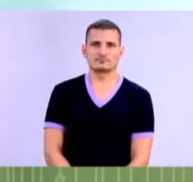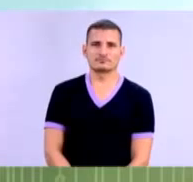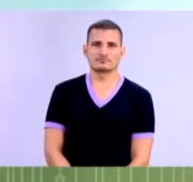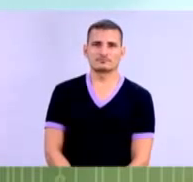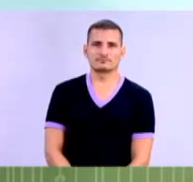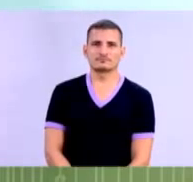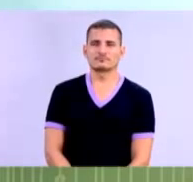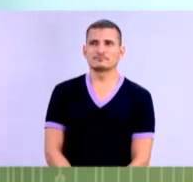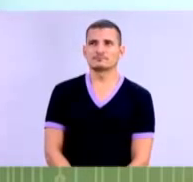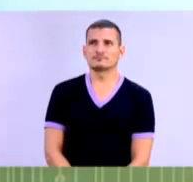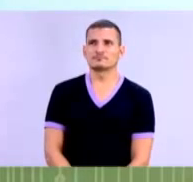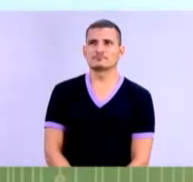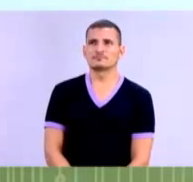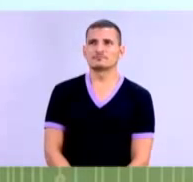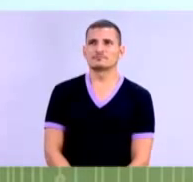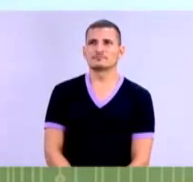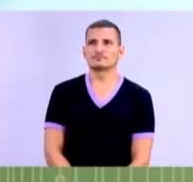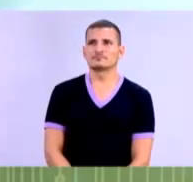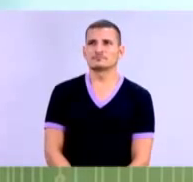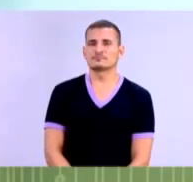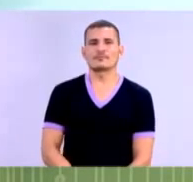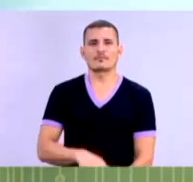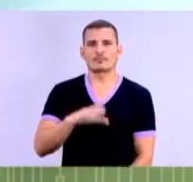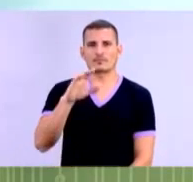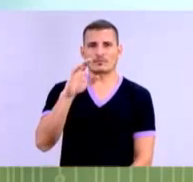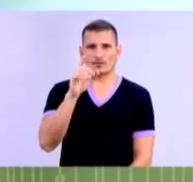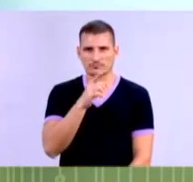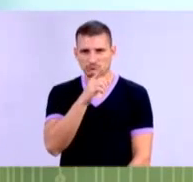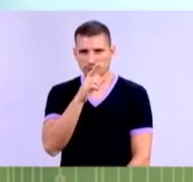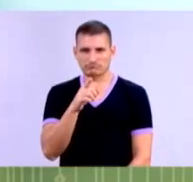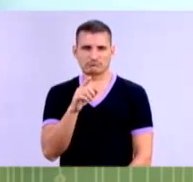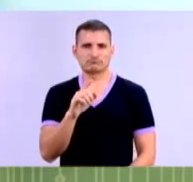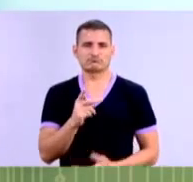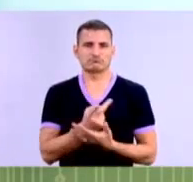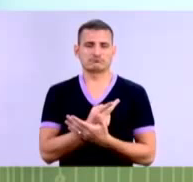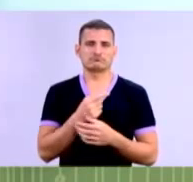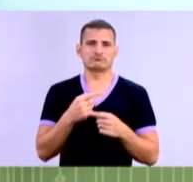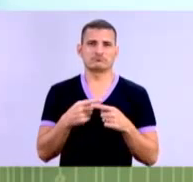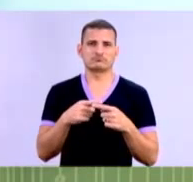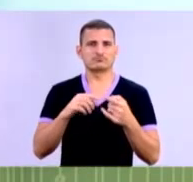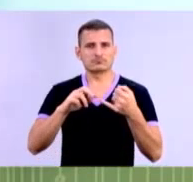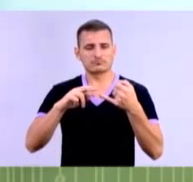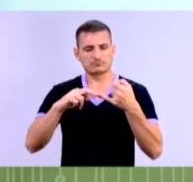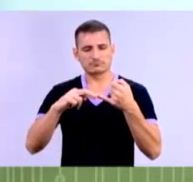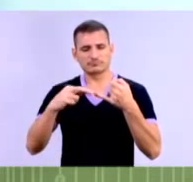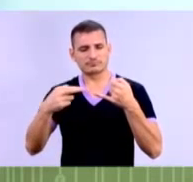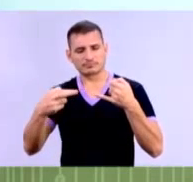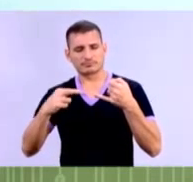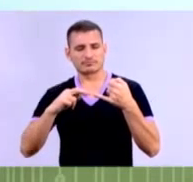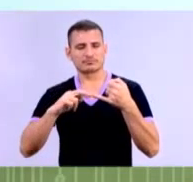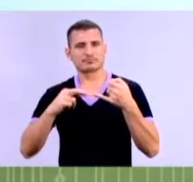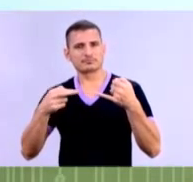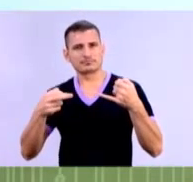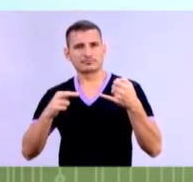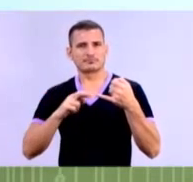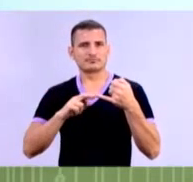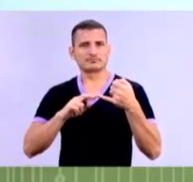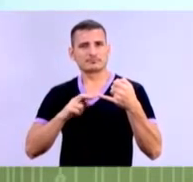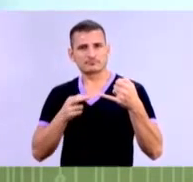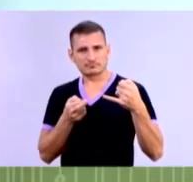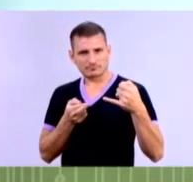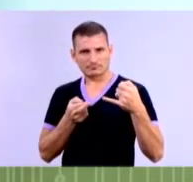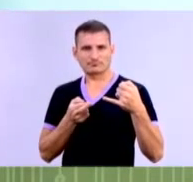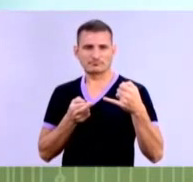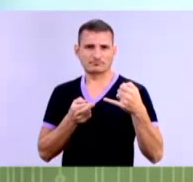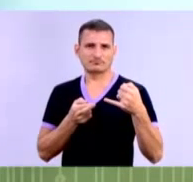efeito de cancelamento acontece pelos trançamentos aí que estão acontecendo